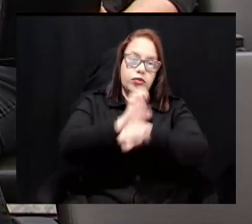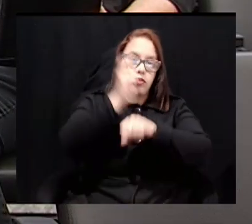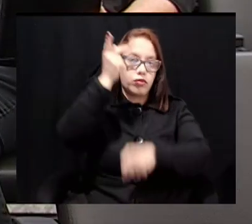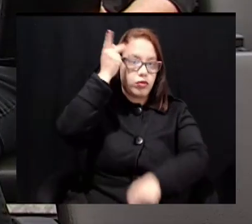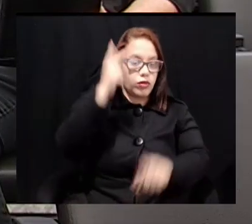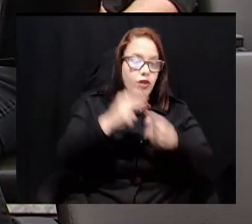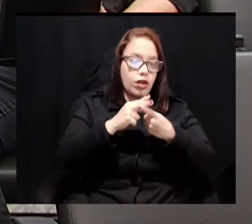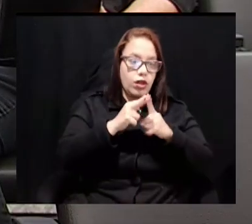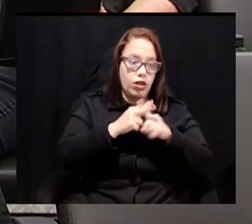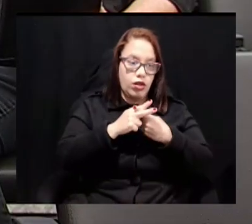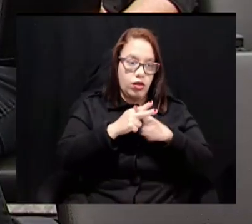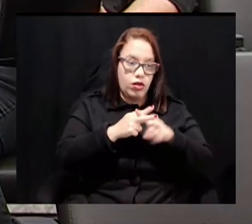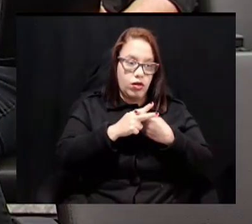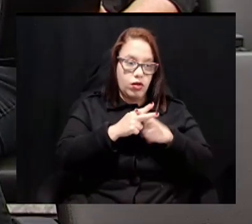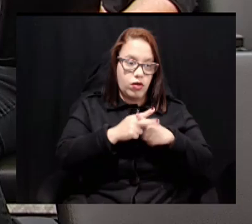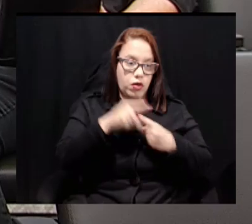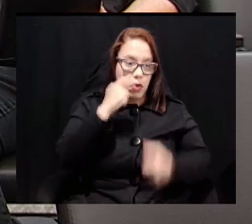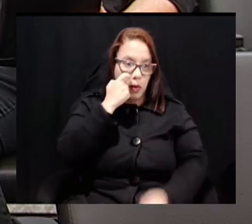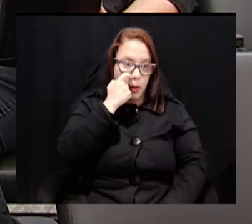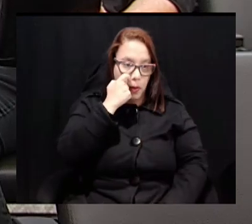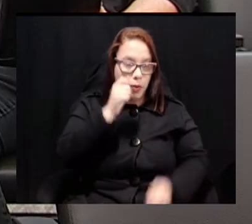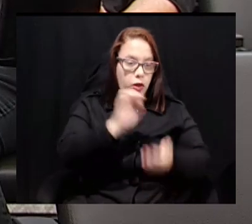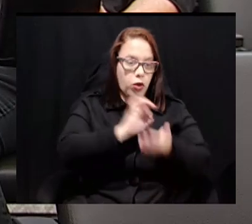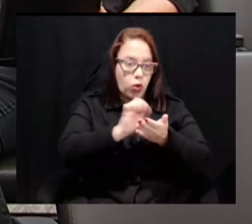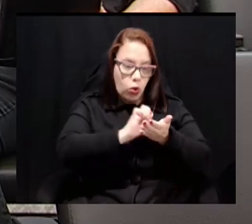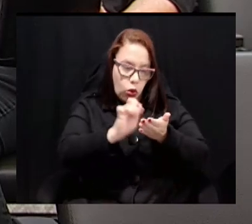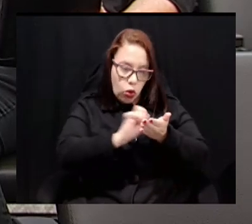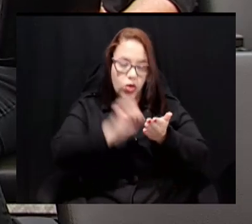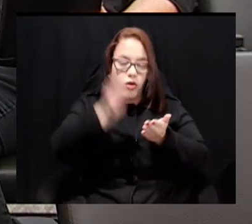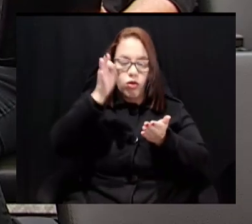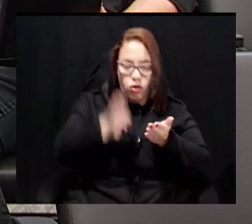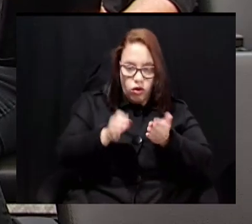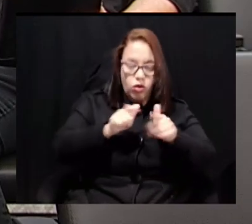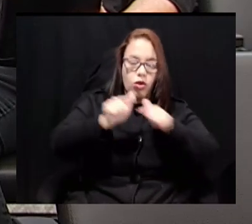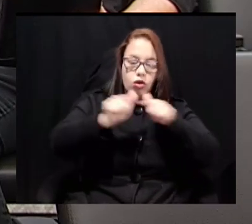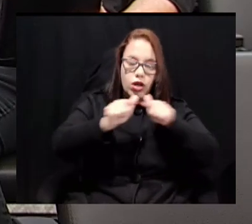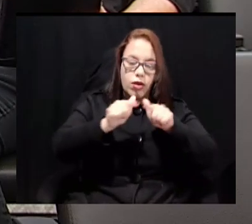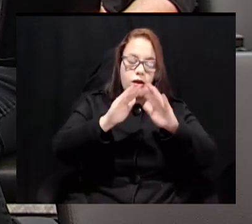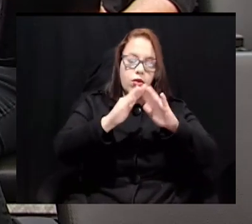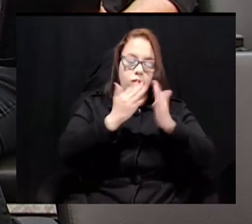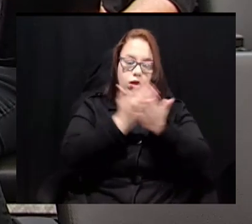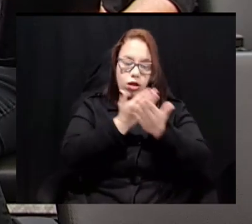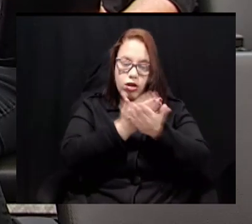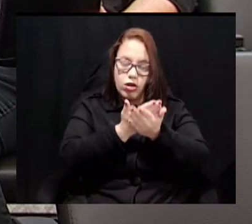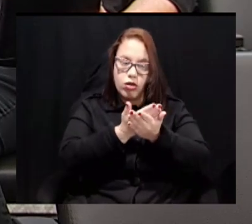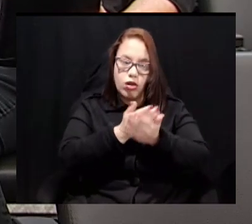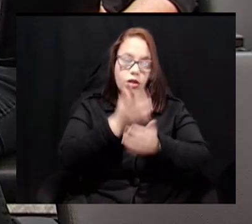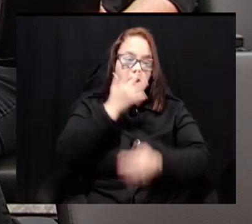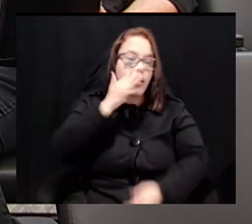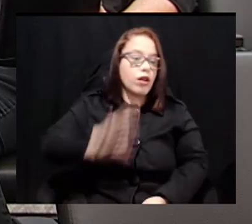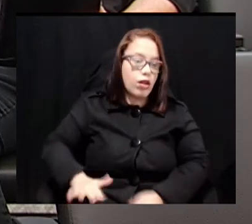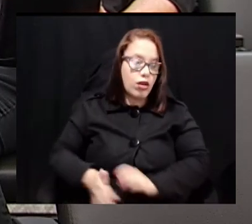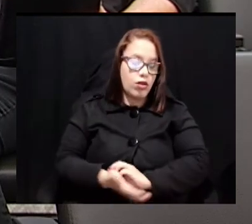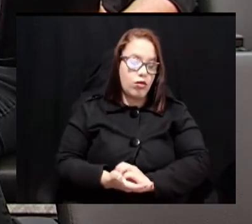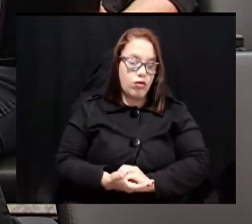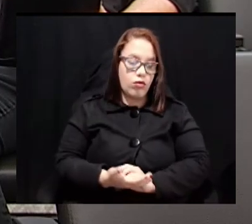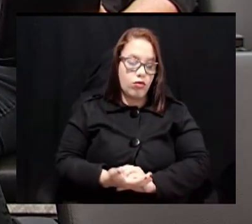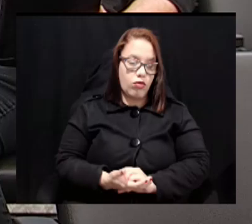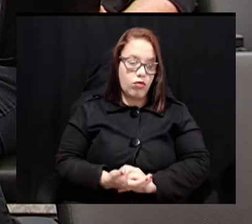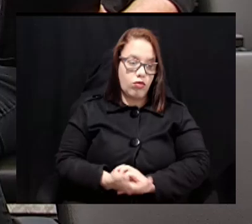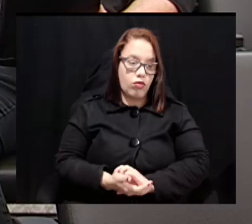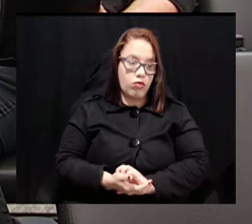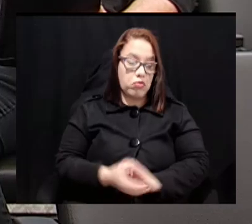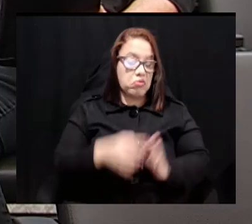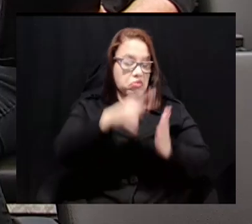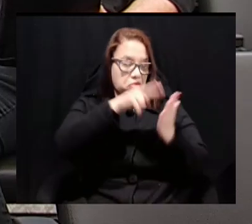para corrigir os trabalhos escolares. Porque tendo a clareza para o cidadão é